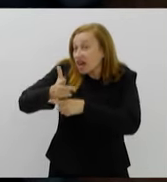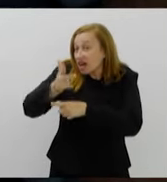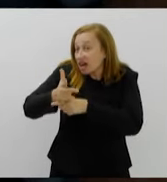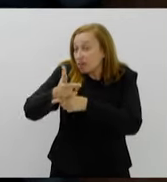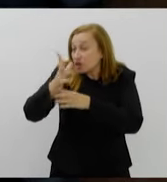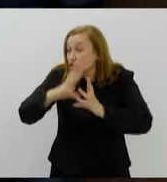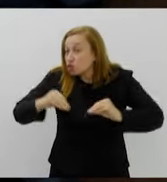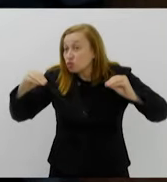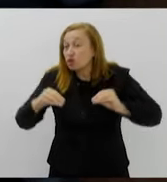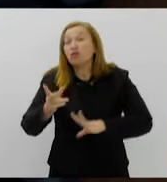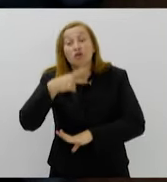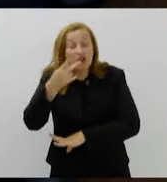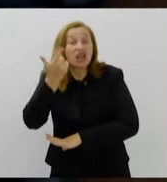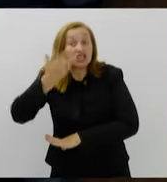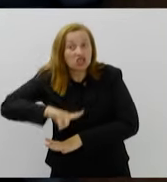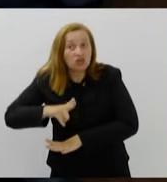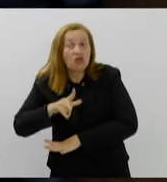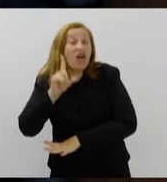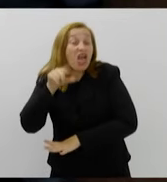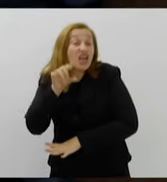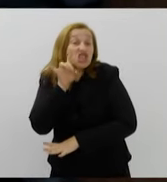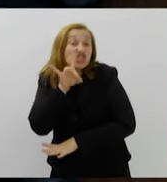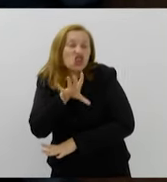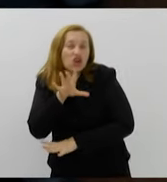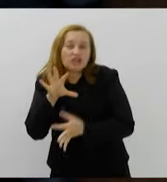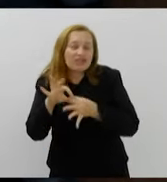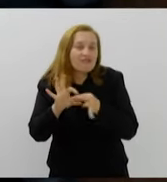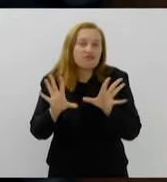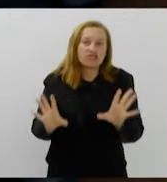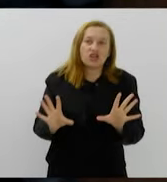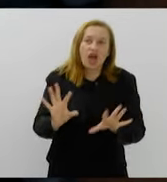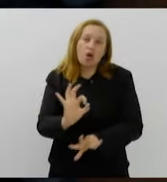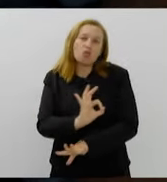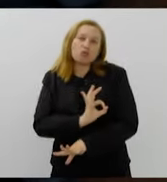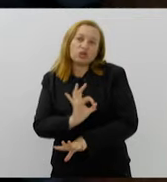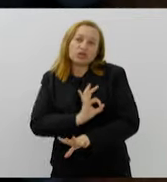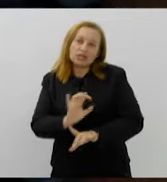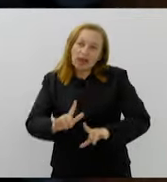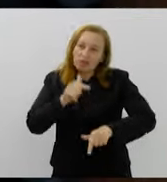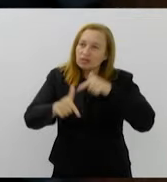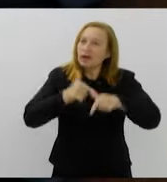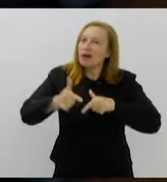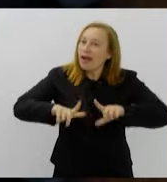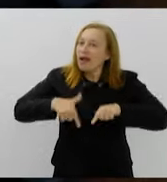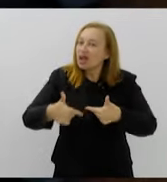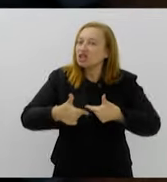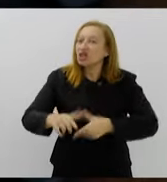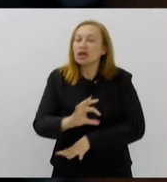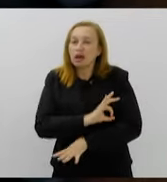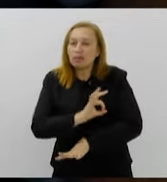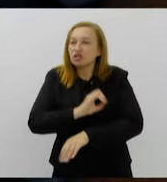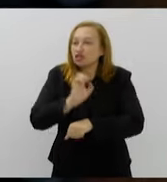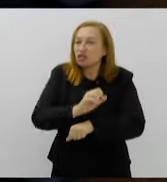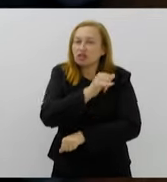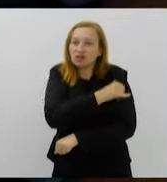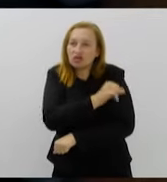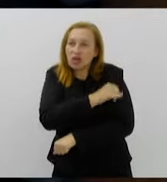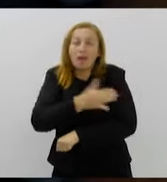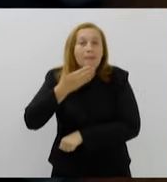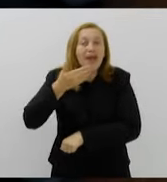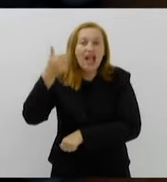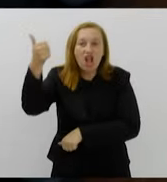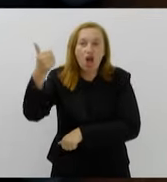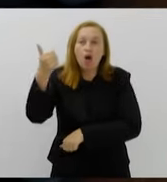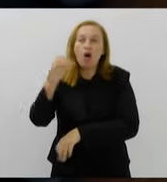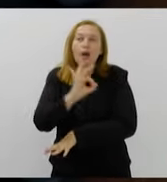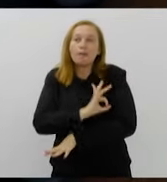voltar mais uma vez vou falar aqui é só deixar o policial trabalhar que a polícia do Estado do Rio de Janeiro é a melhor